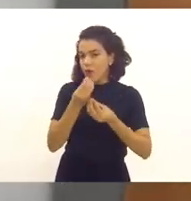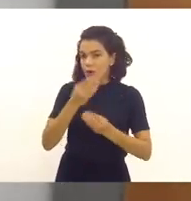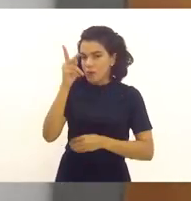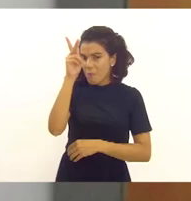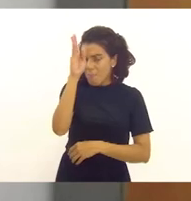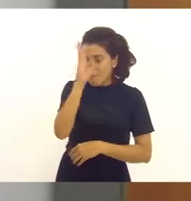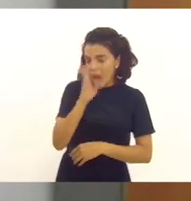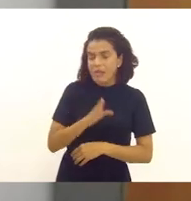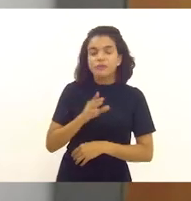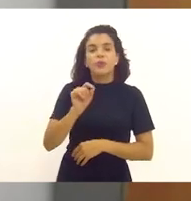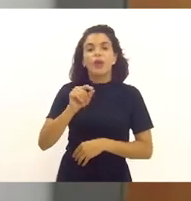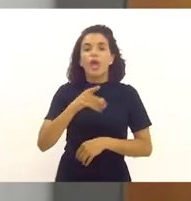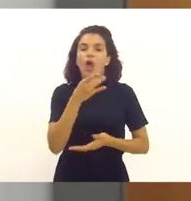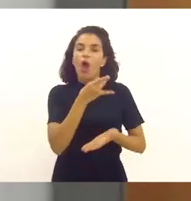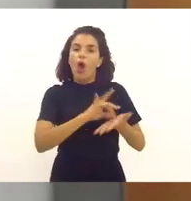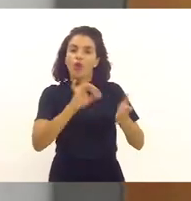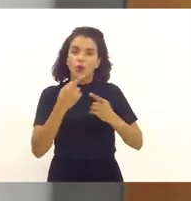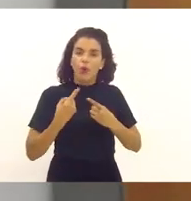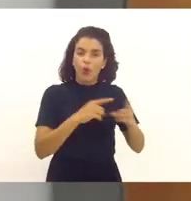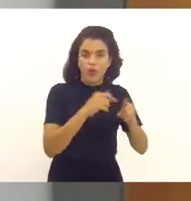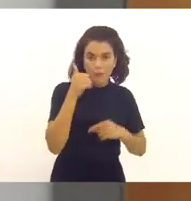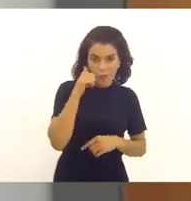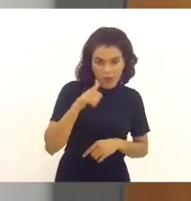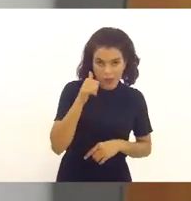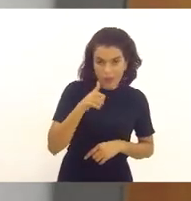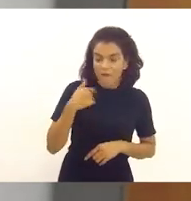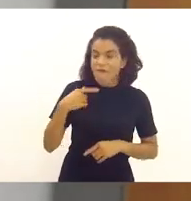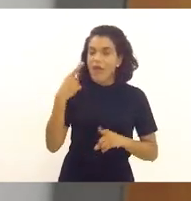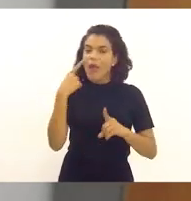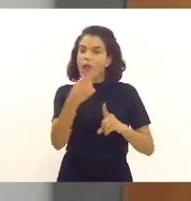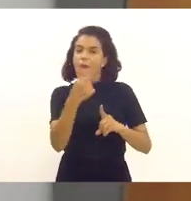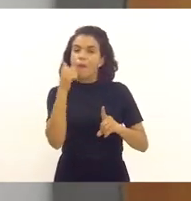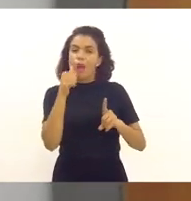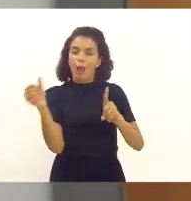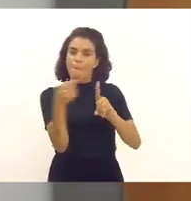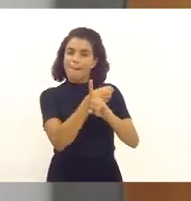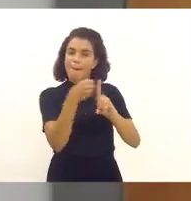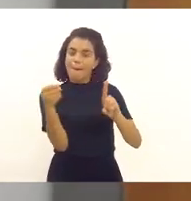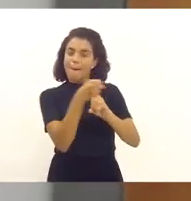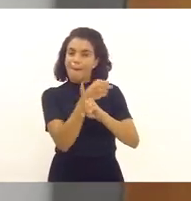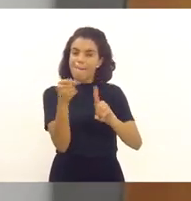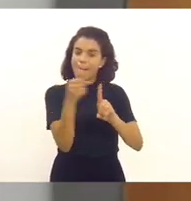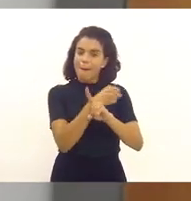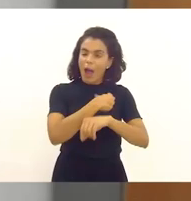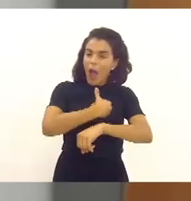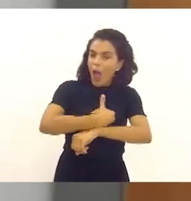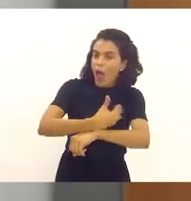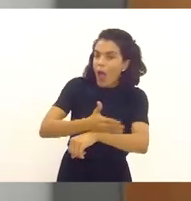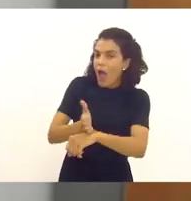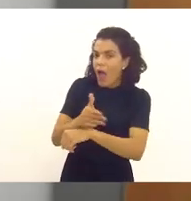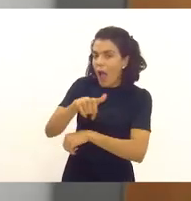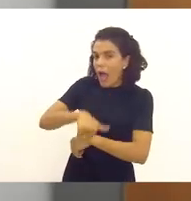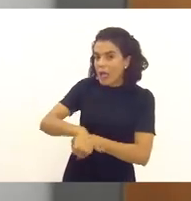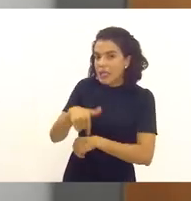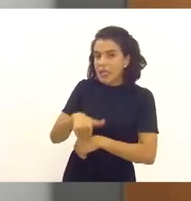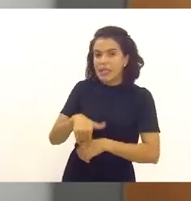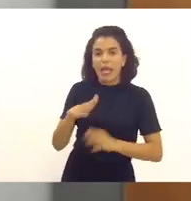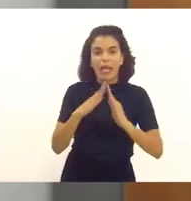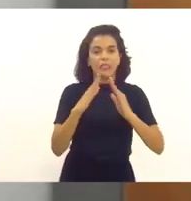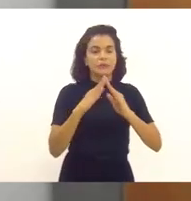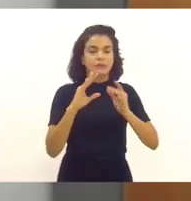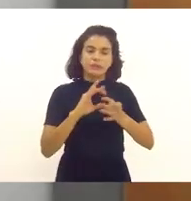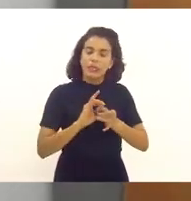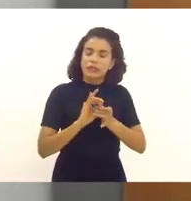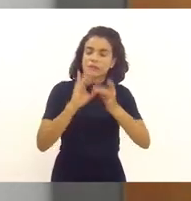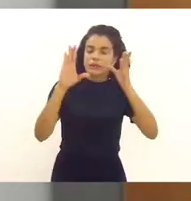espaços misóginos né a gente tem as mulheres sendo agredidas o tempo todo não só aqui né na casa da Democracia mas